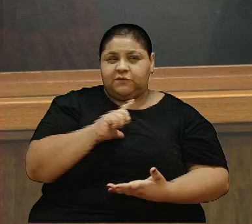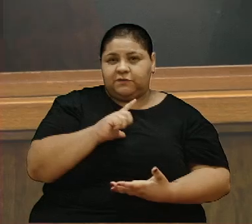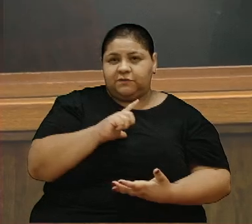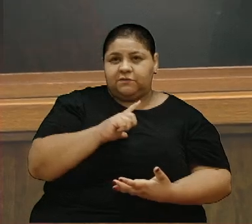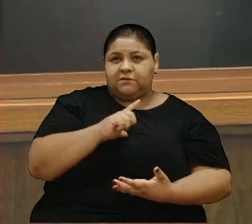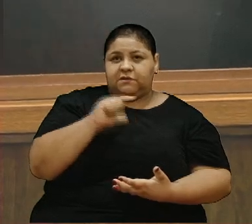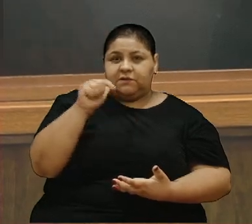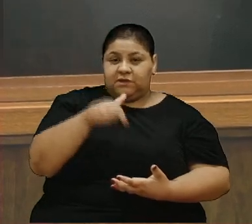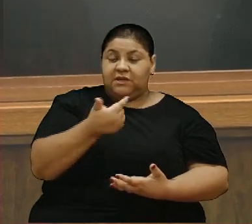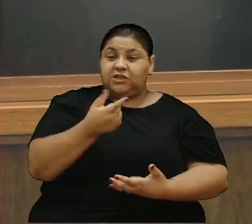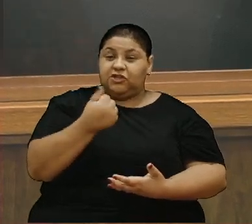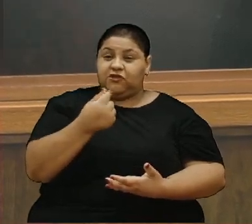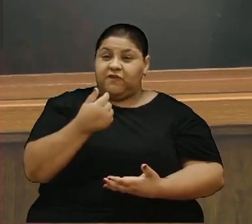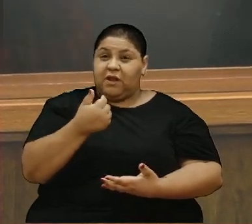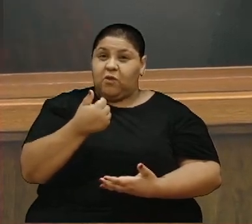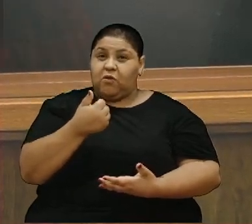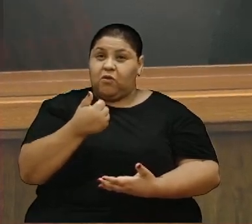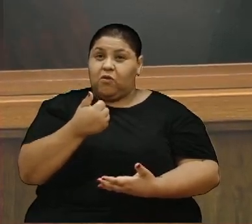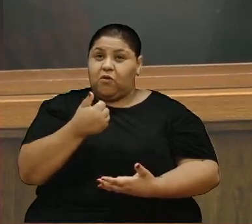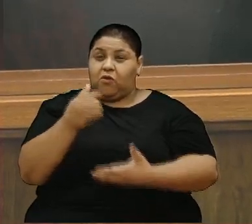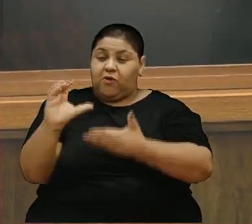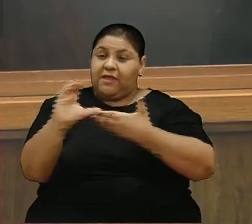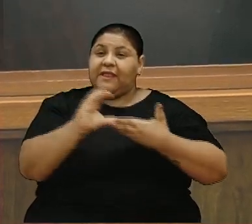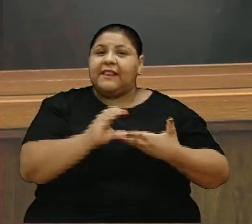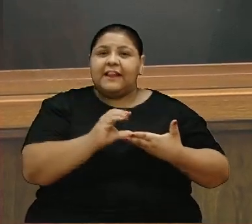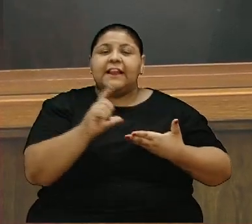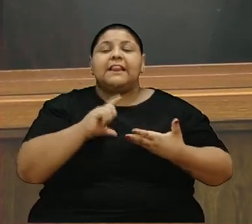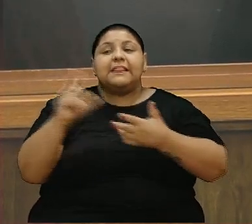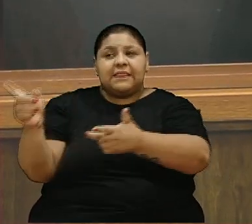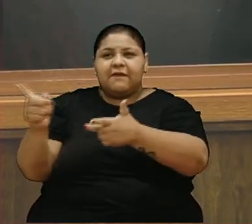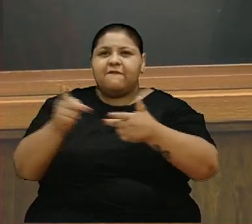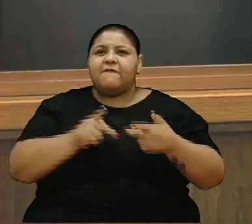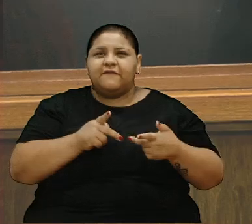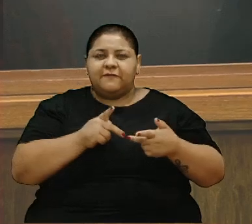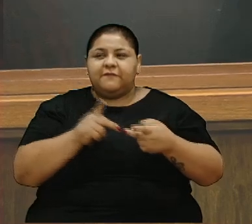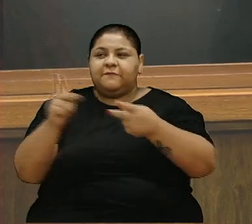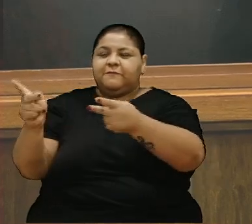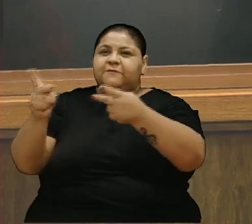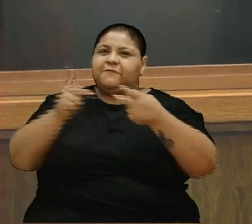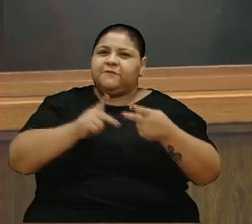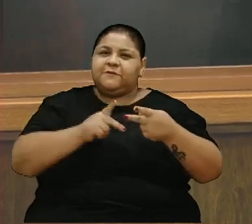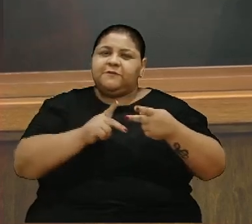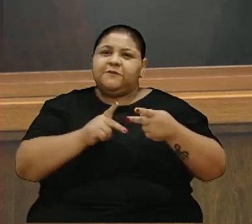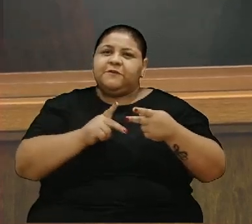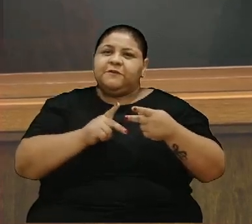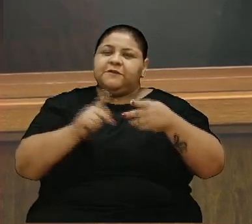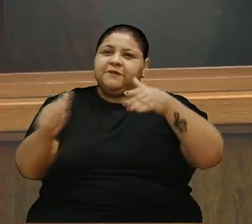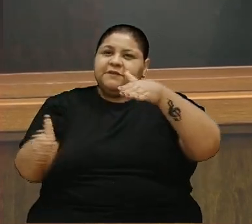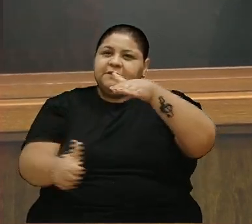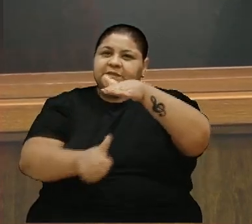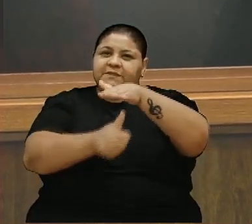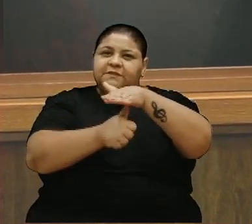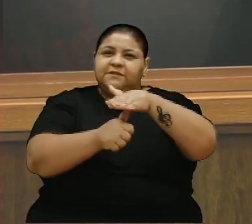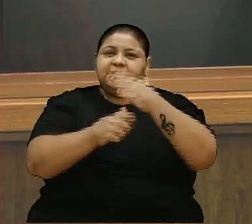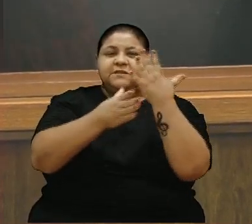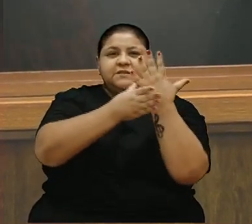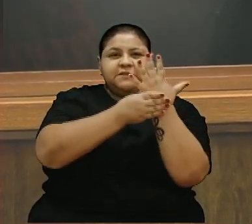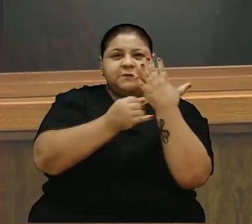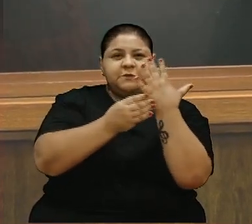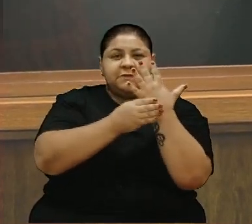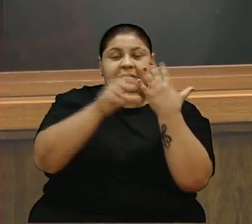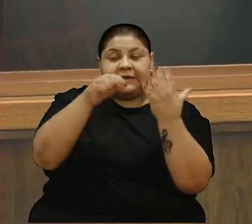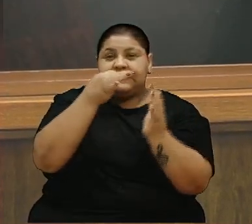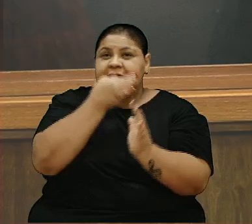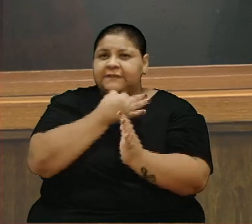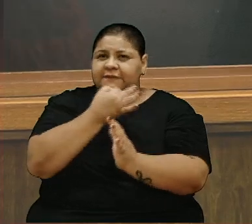este valor destinado, já teve várias visitas da reitora da URGS aqui, inclusive foi uma das últimas